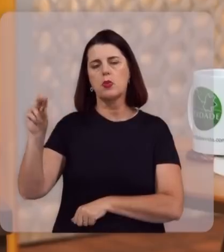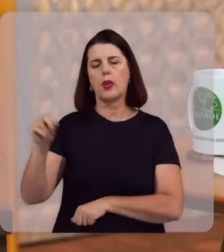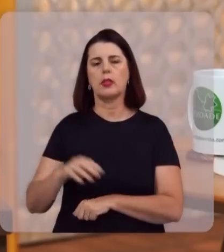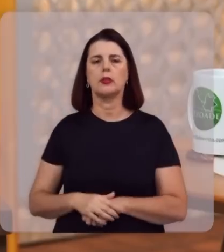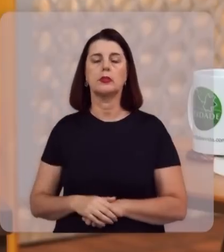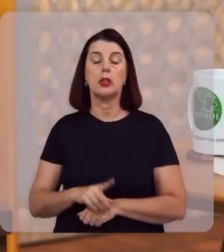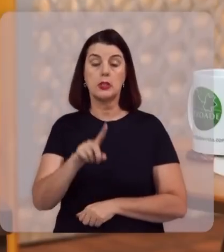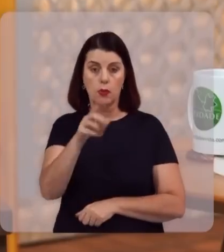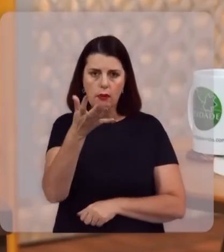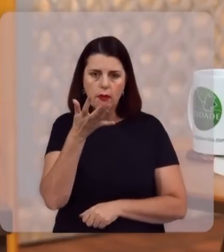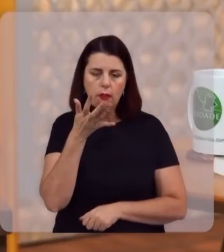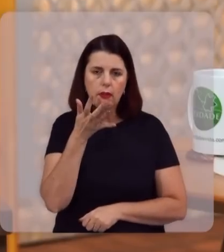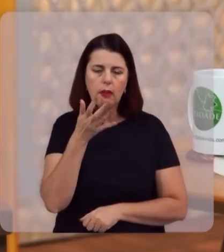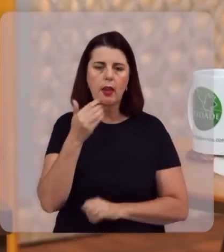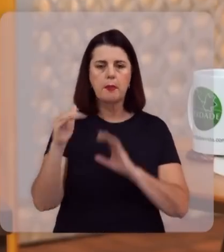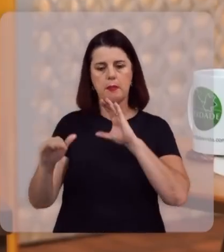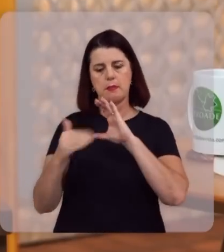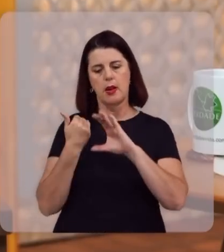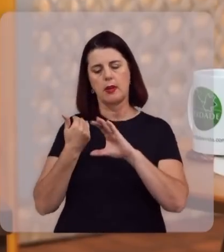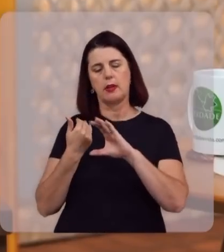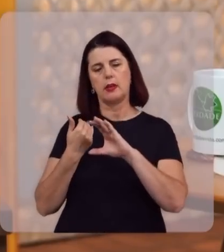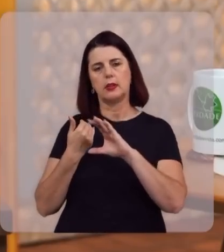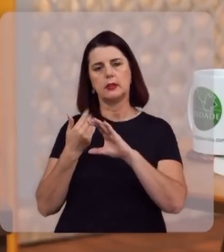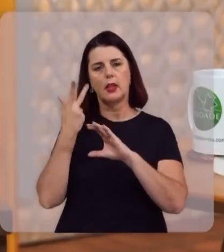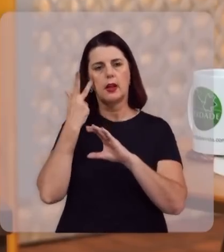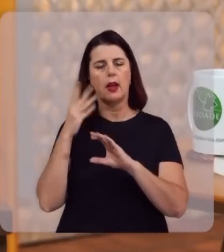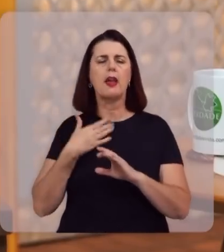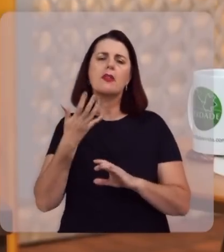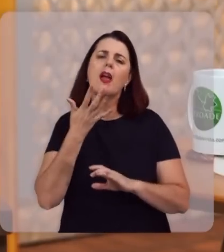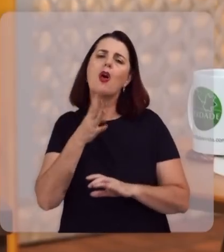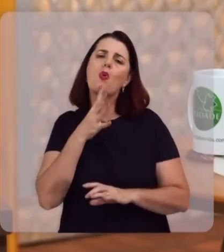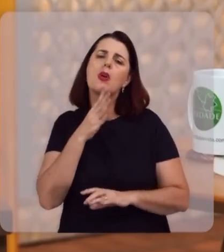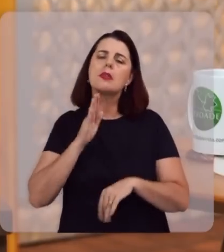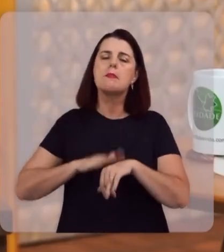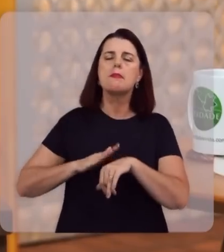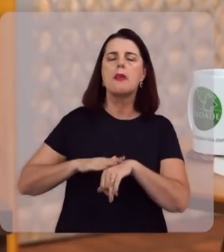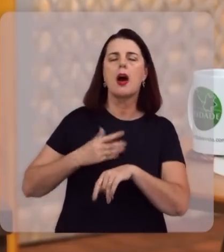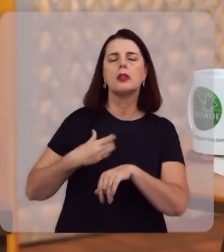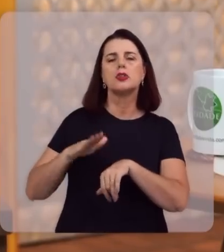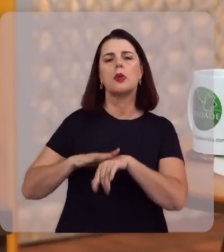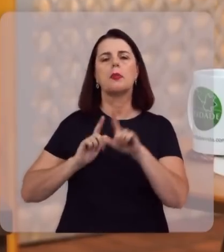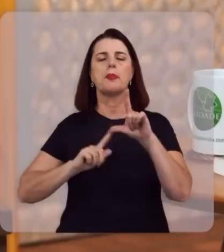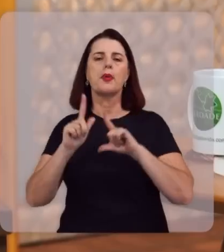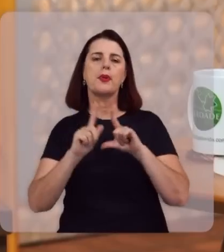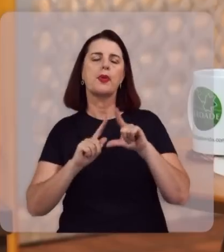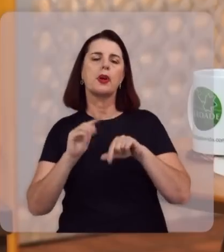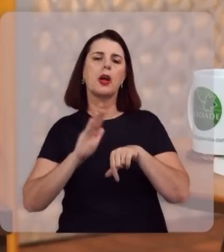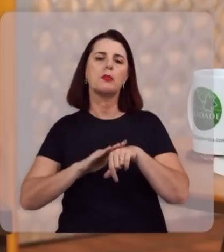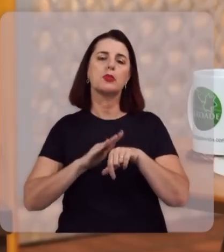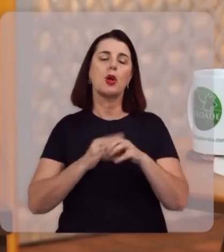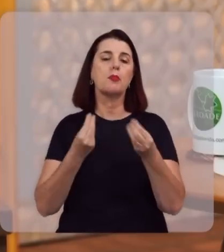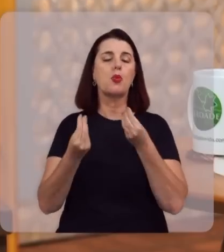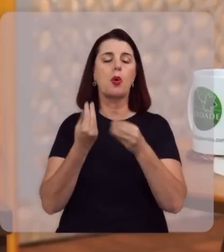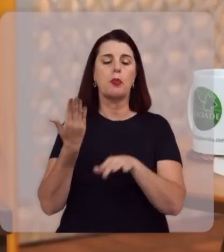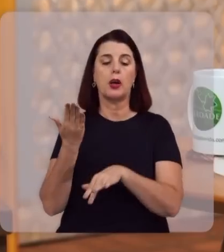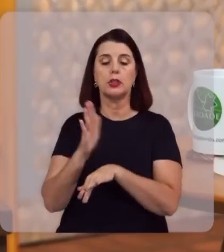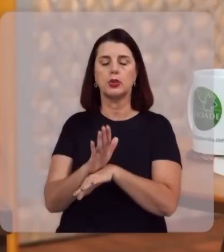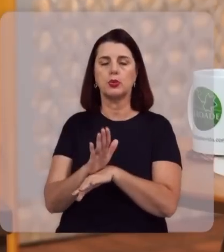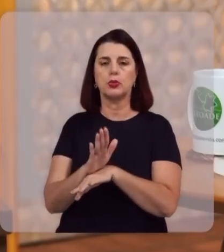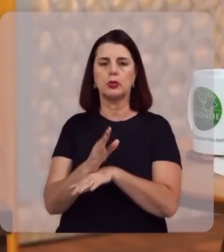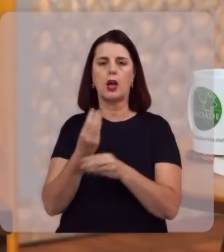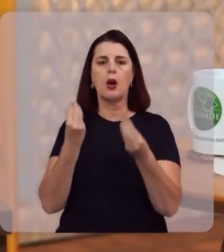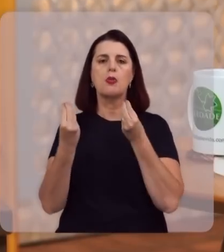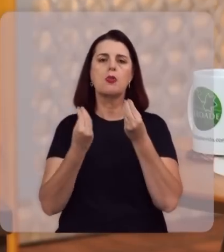94 50. E se você enviar para a gente essa mensagem agora, falando que quer conhecer um pouco mais sobre o programa, sobre